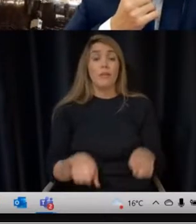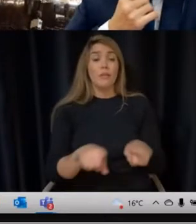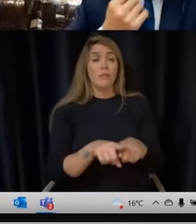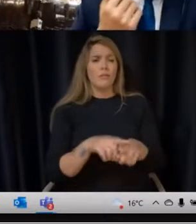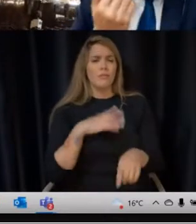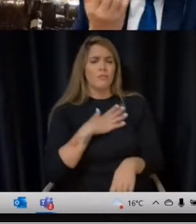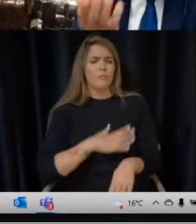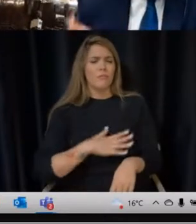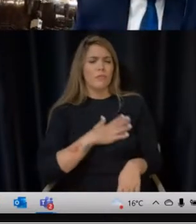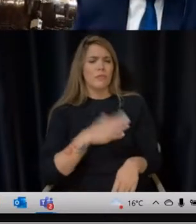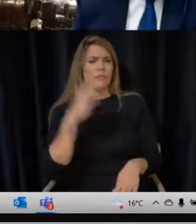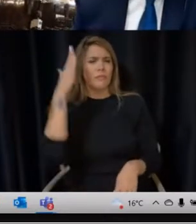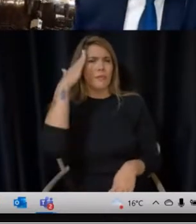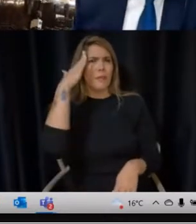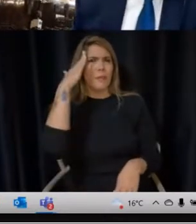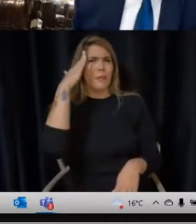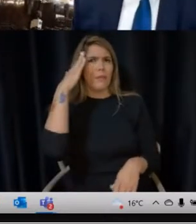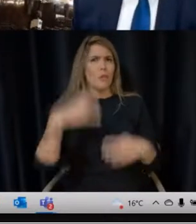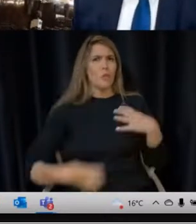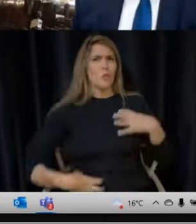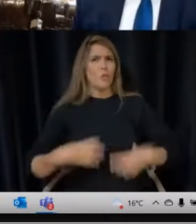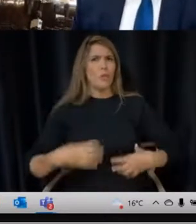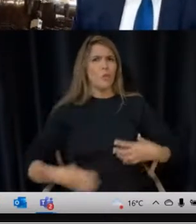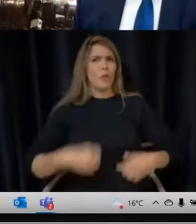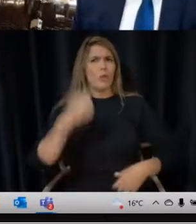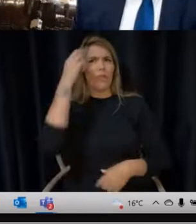dos órgãos feitos artificialmente.